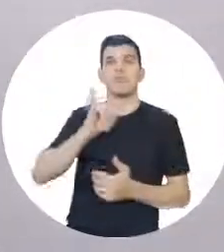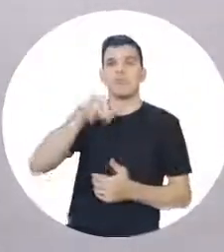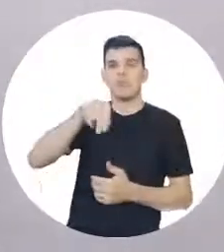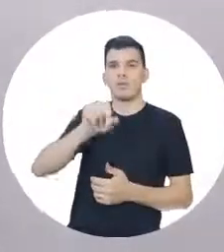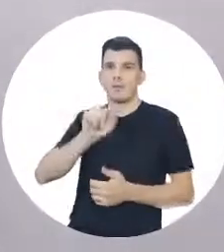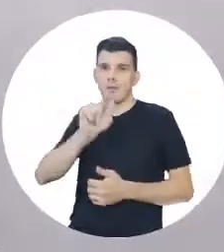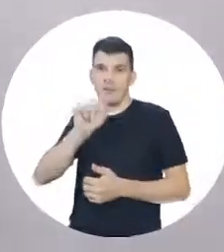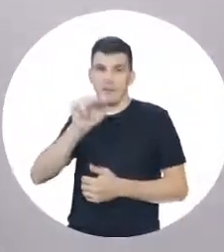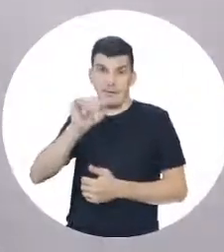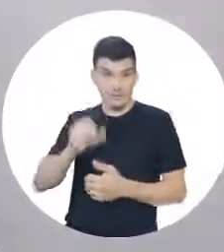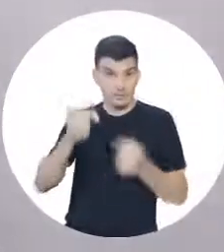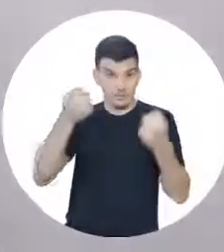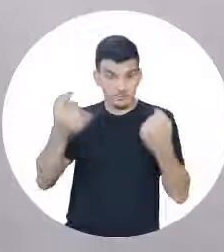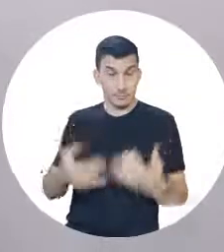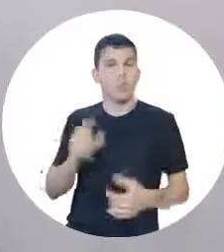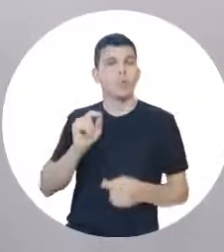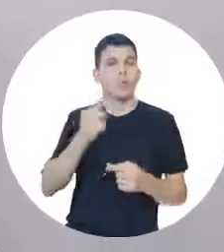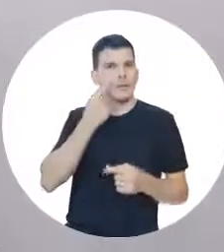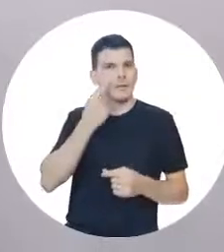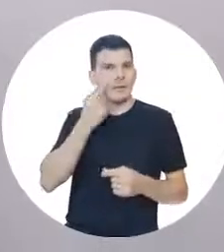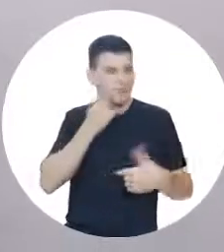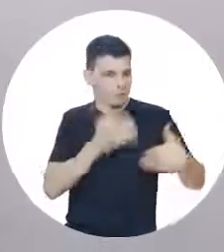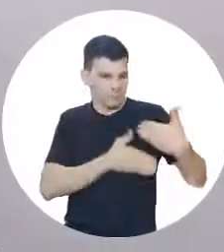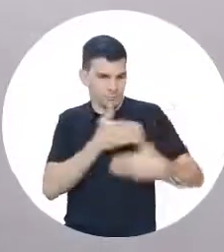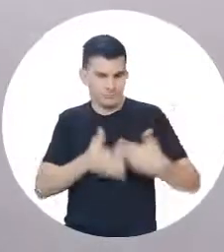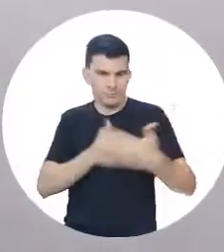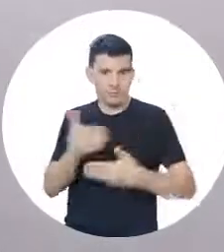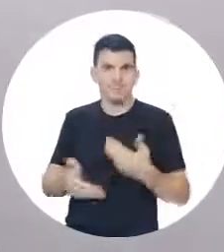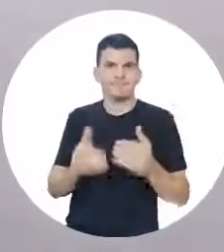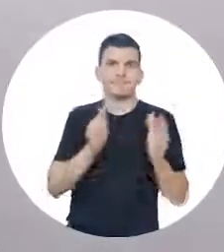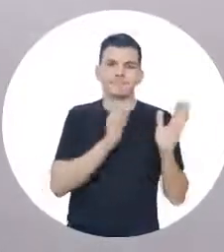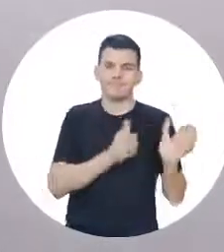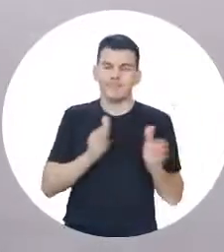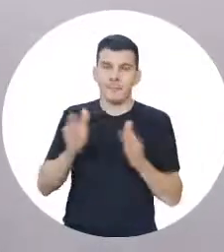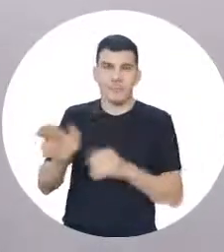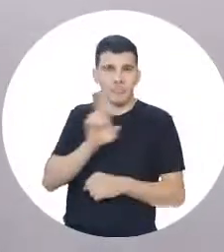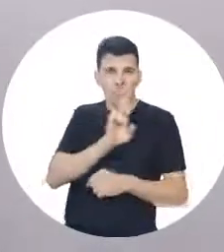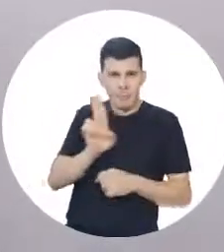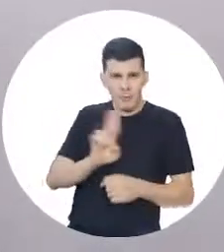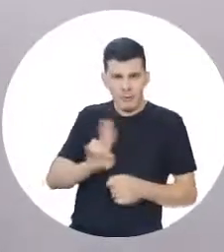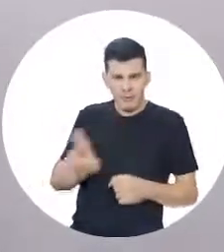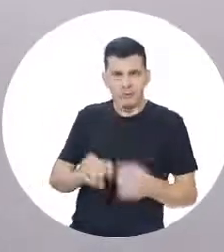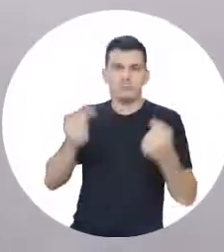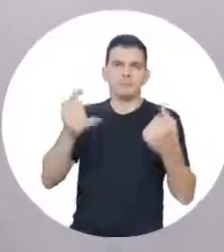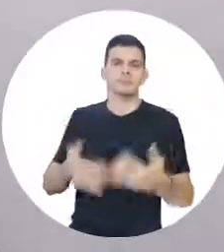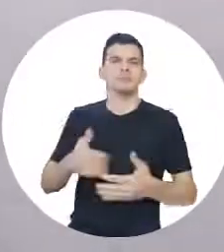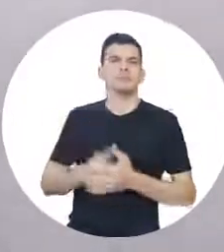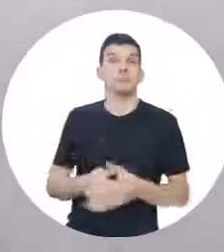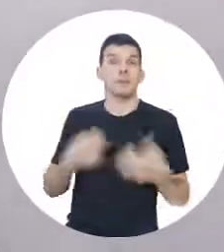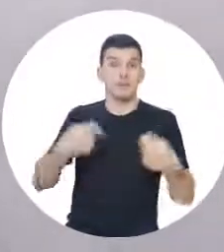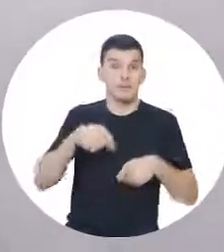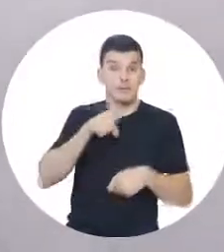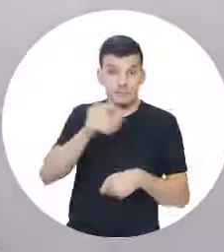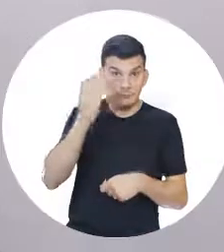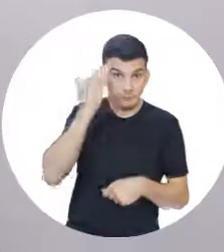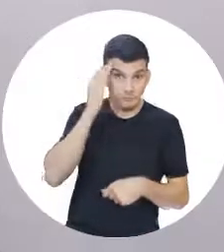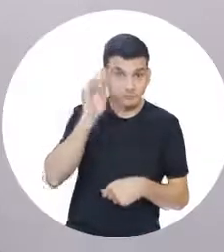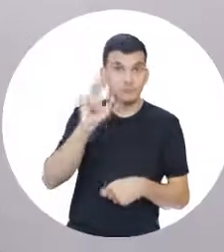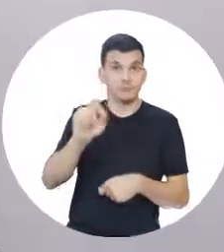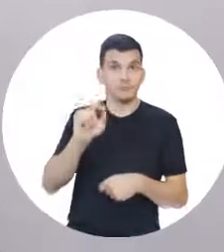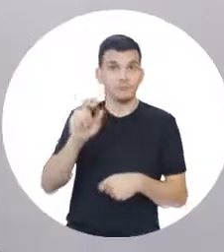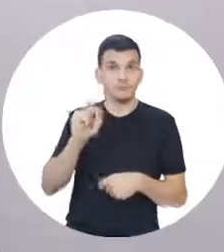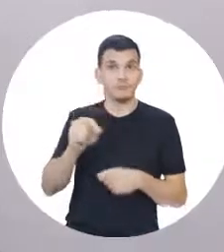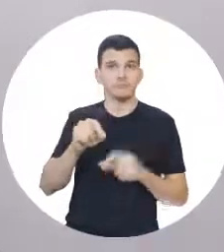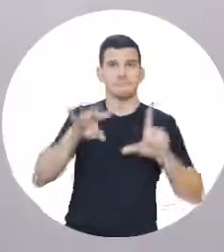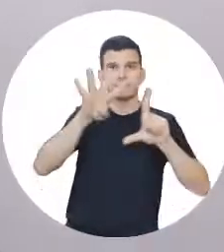funções inorgânicas propriamente ditas, porque aqui a gente vai trabalhar todo o processo de classificação e nomenclatura junto com vocês, eu preciso que você